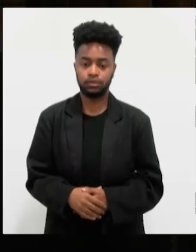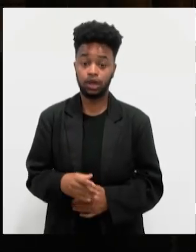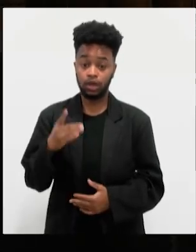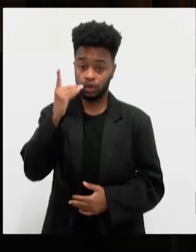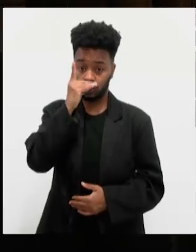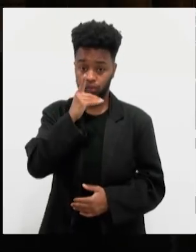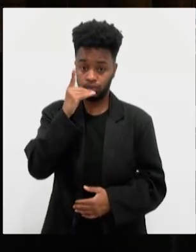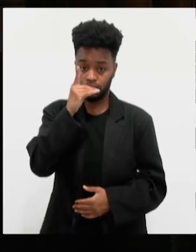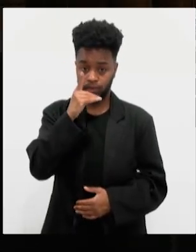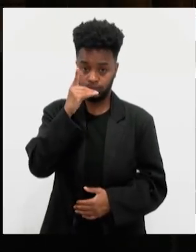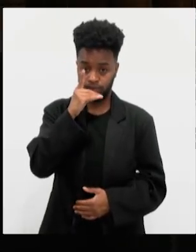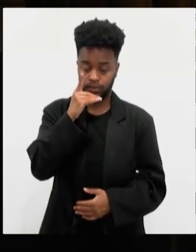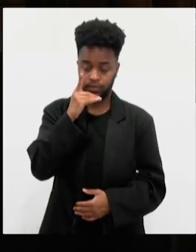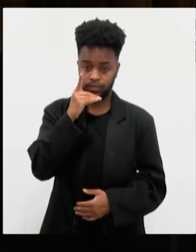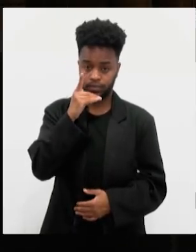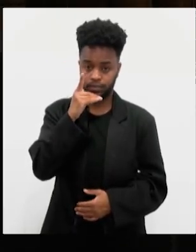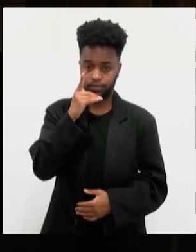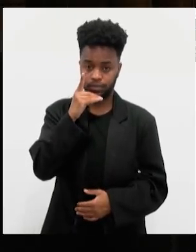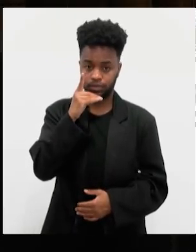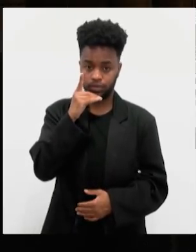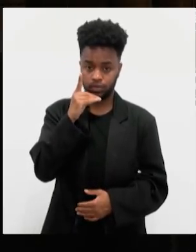domingo,